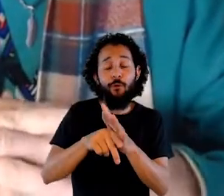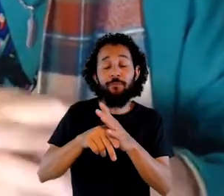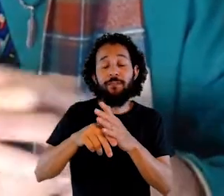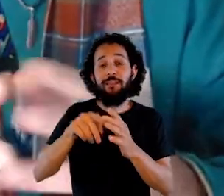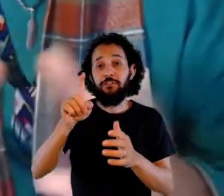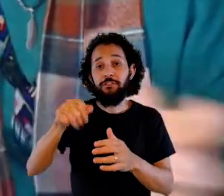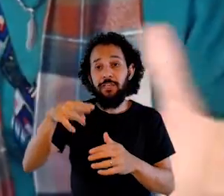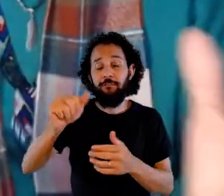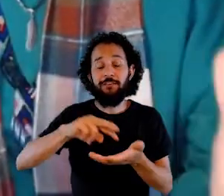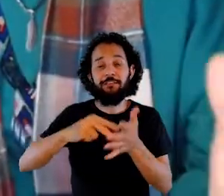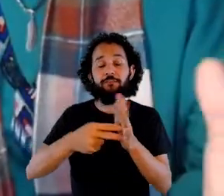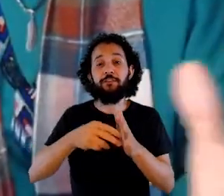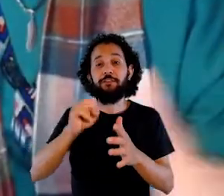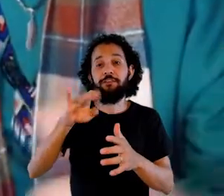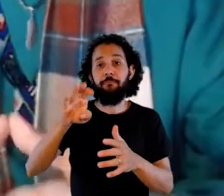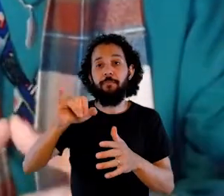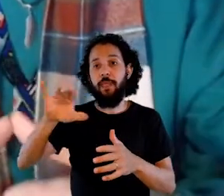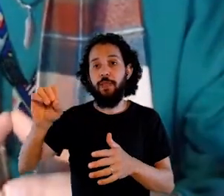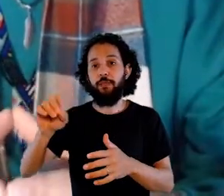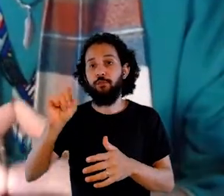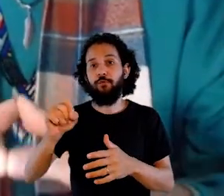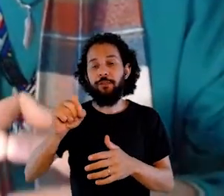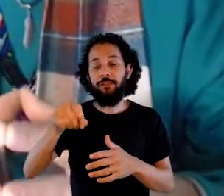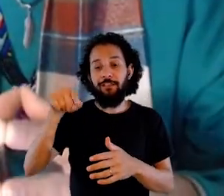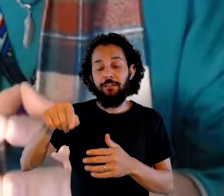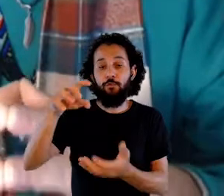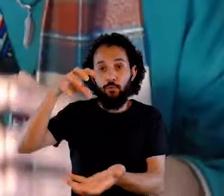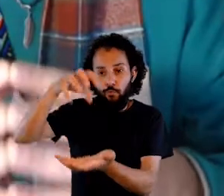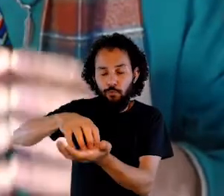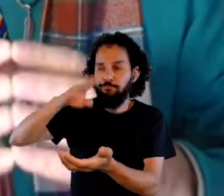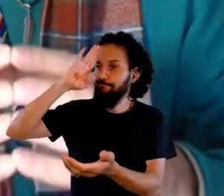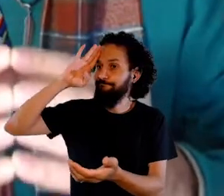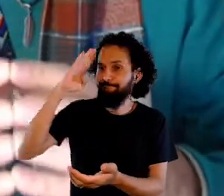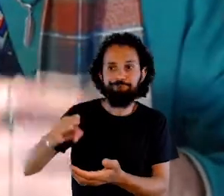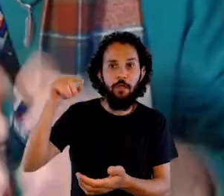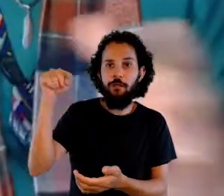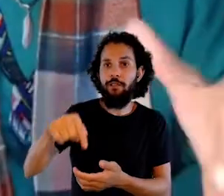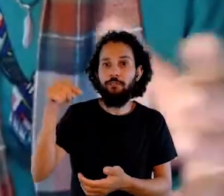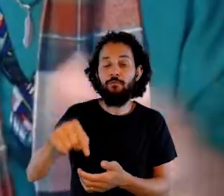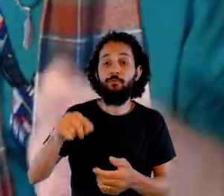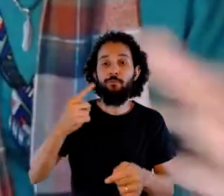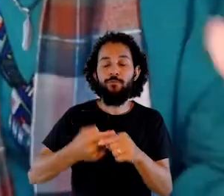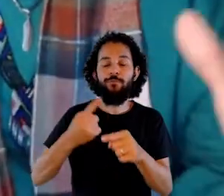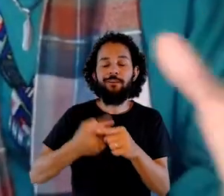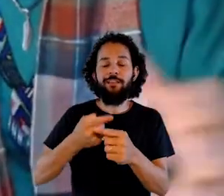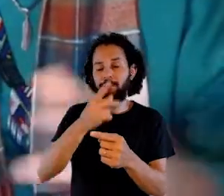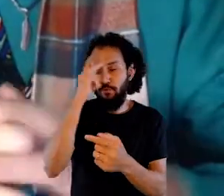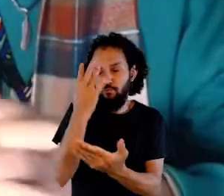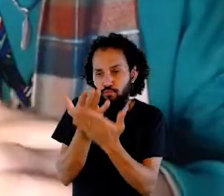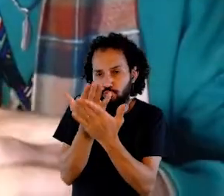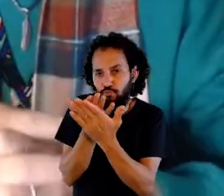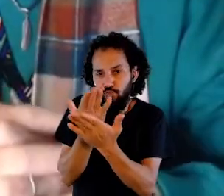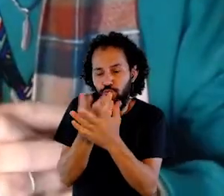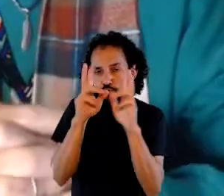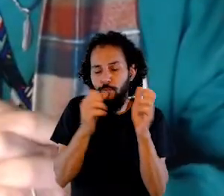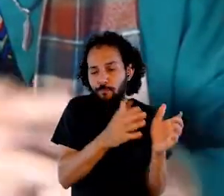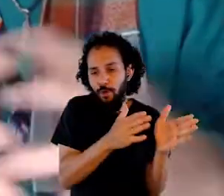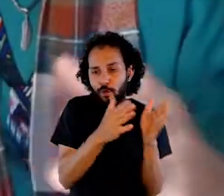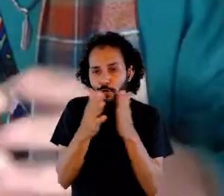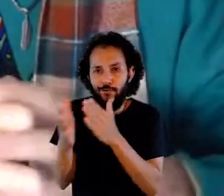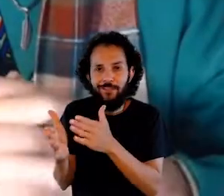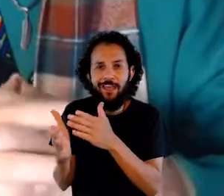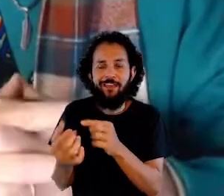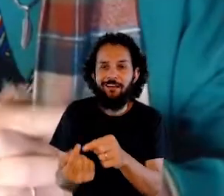considerada a célula máter do xamanismo, porque os antropólogos, estudando esses processos mágicos e religiosos da humanidade, né,